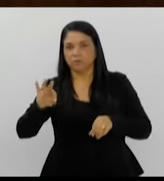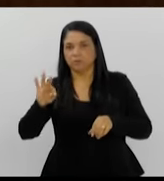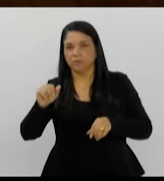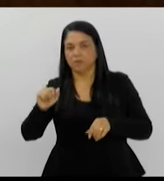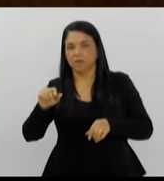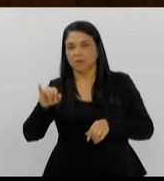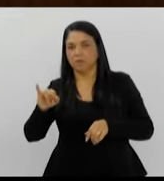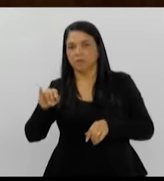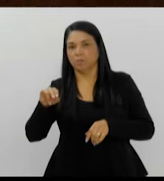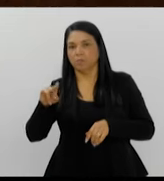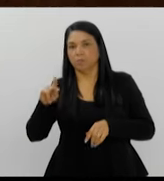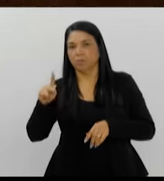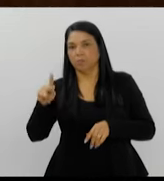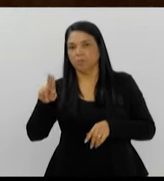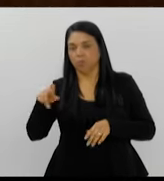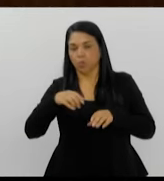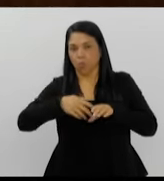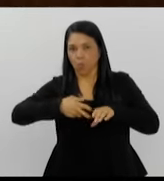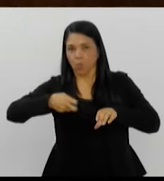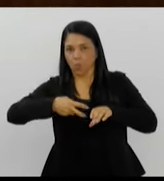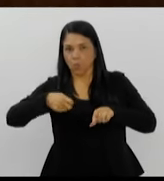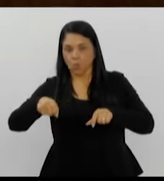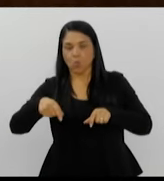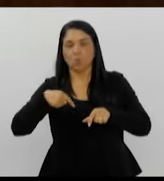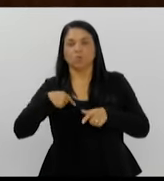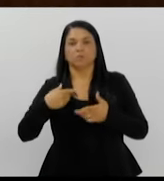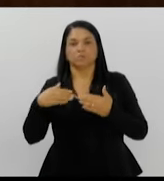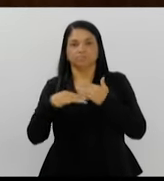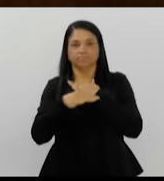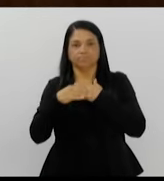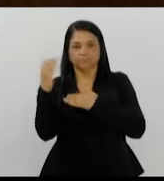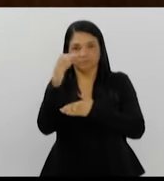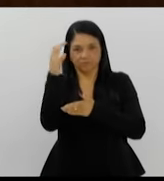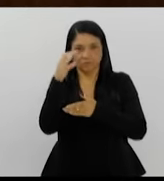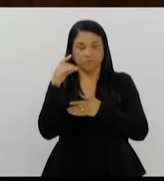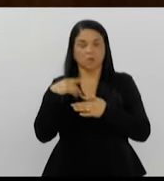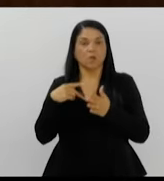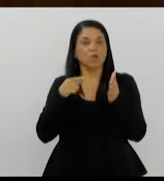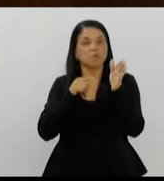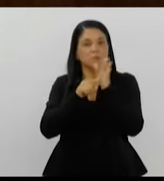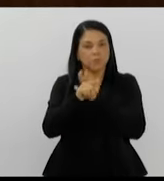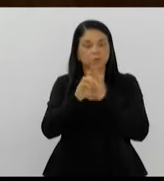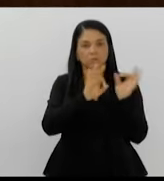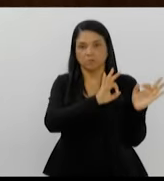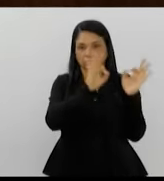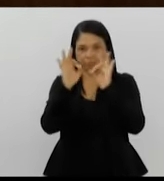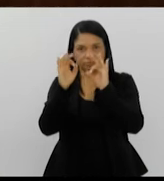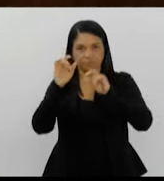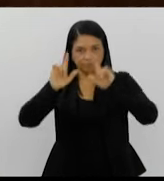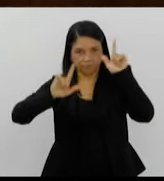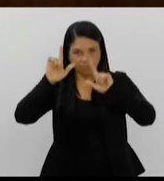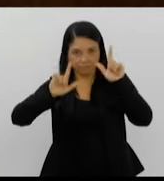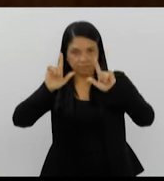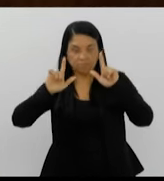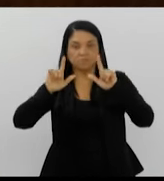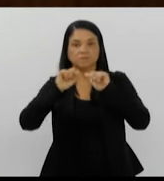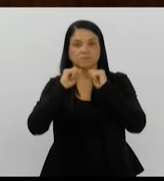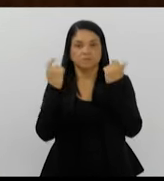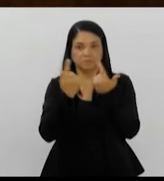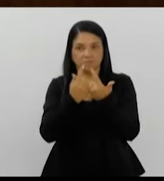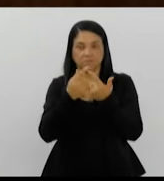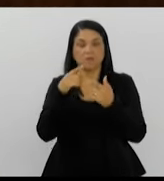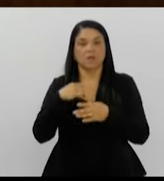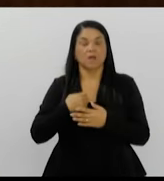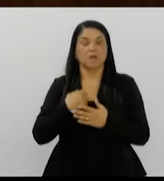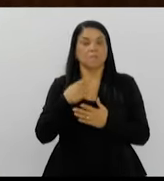Niterói eu só quero deixar uma pergunta a todos os deputados e a todos que nos assistem pela TV alerge uma Prefeitura que tem um orçamento